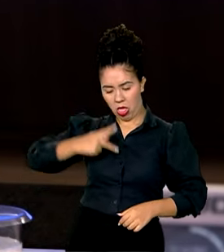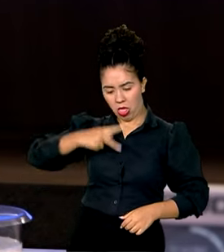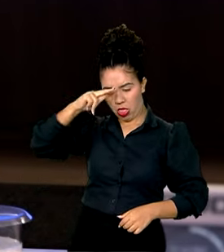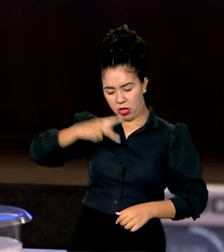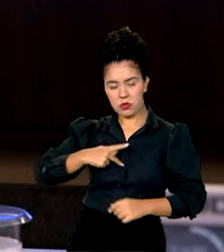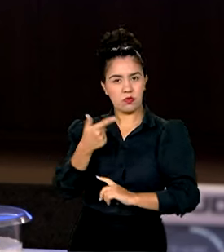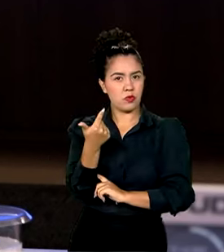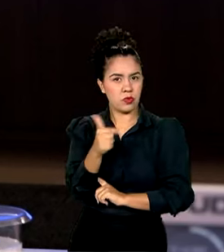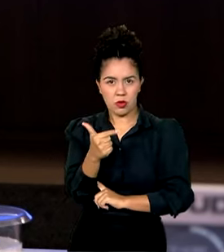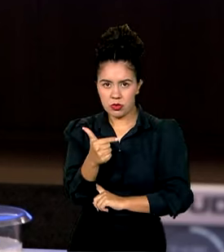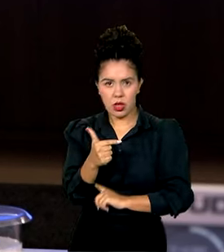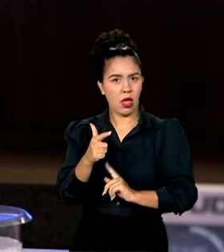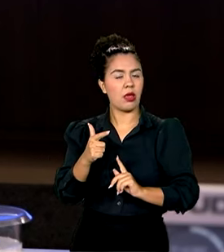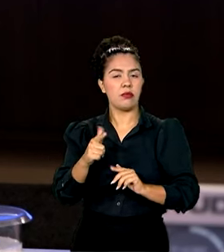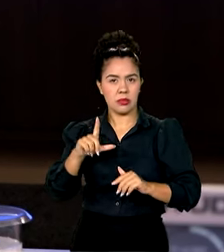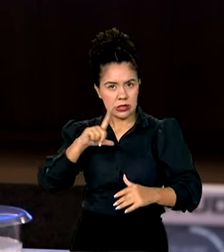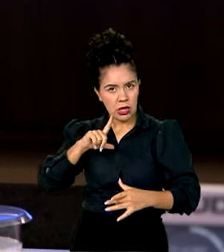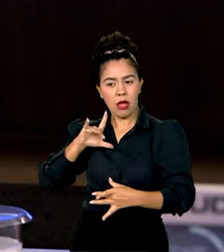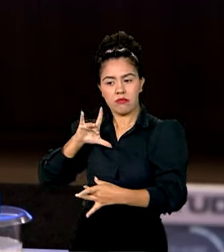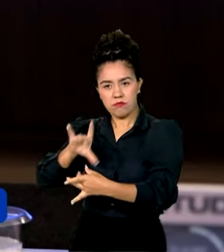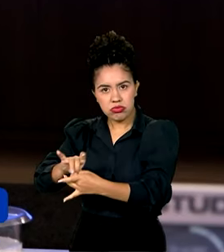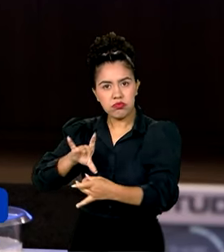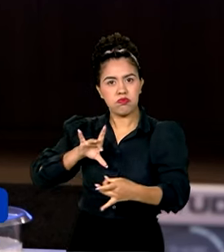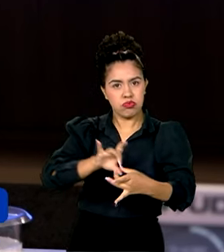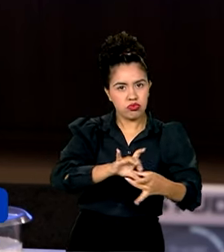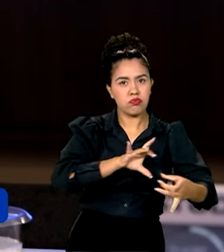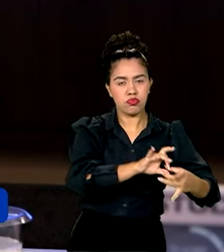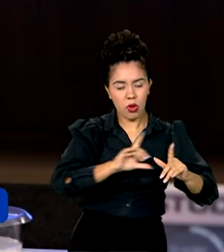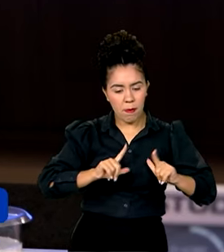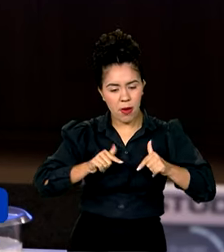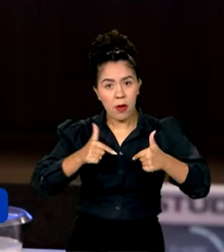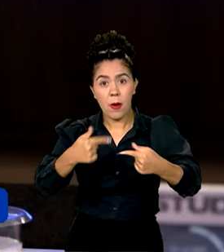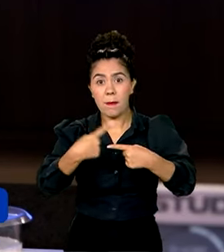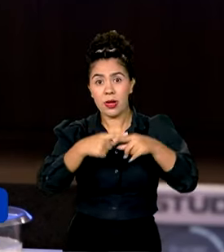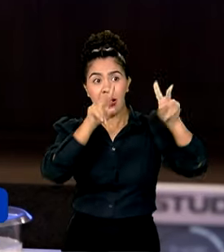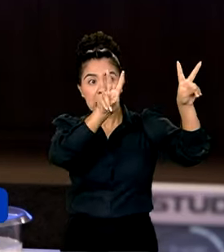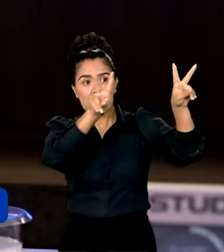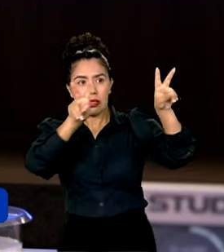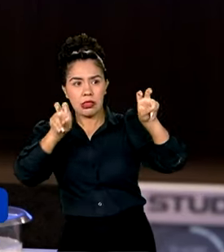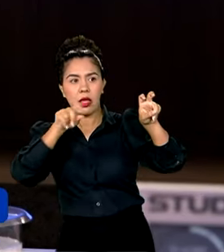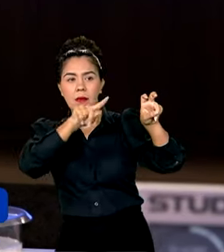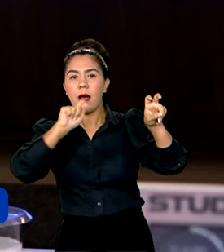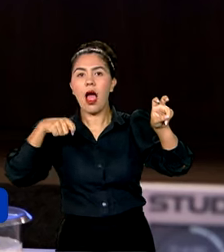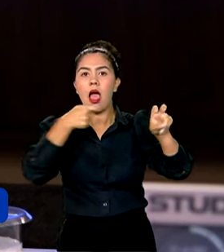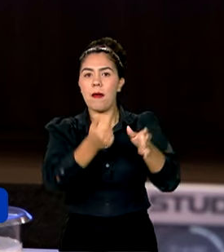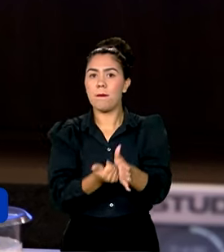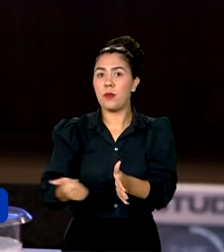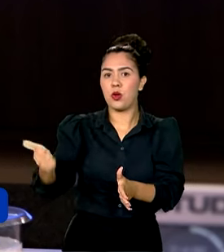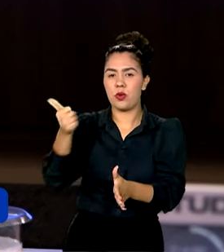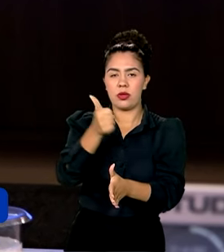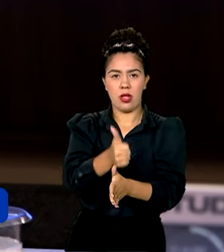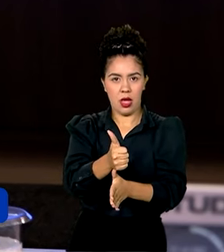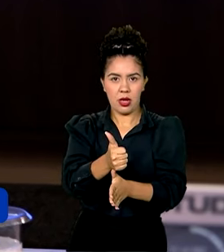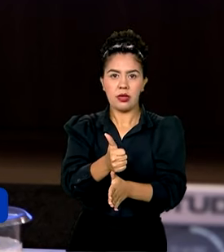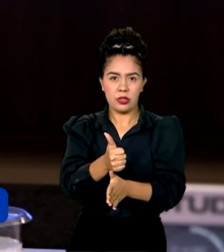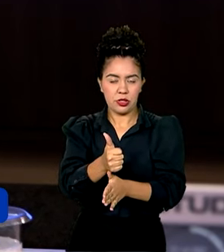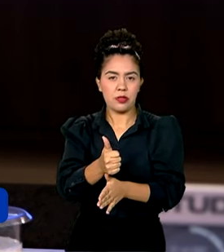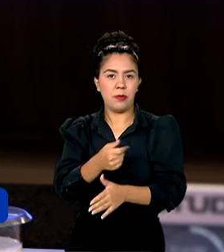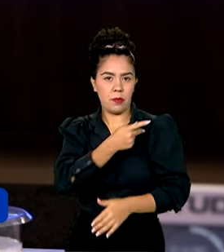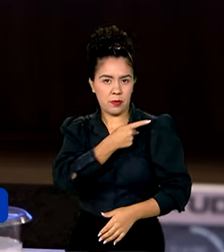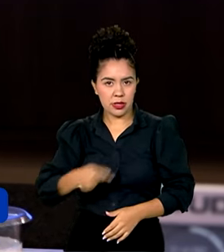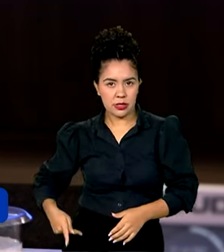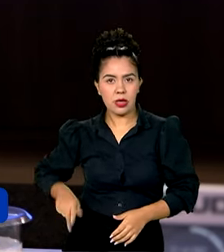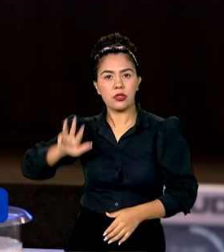Ministro ou Ministro porque esse tema é prioritário para o presidente Lula e para todo o nosso governo